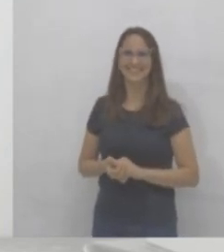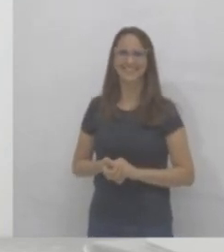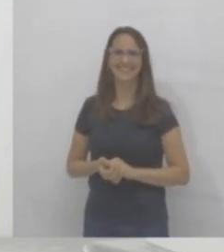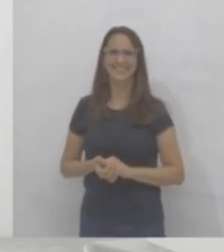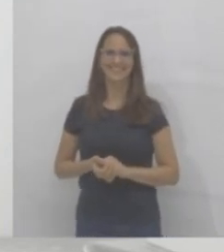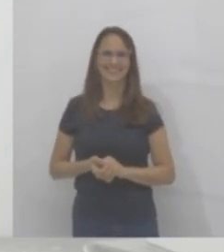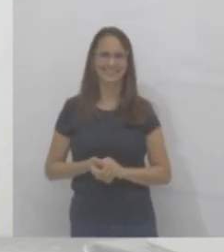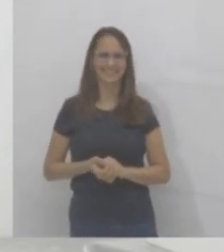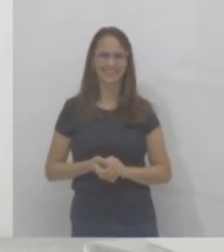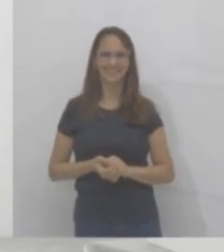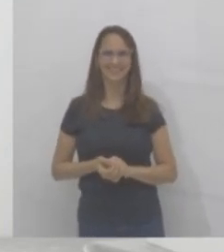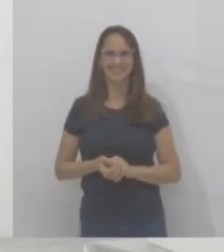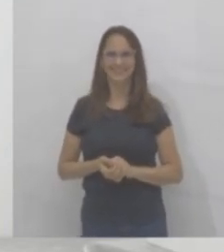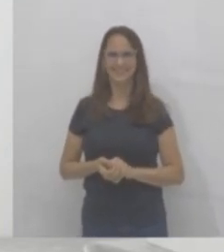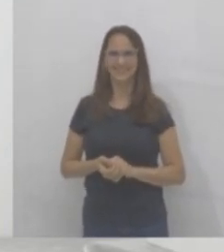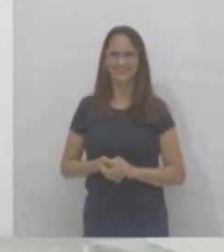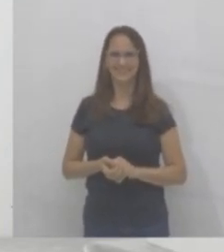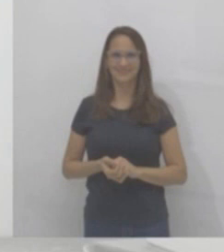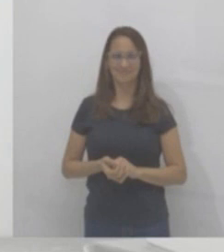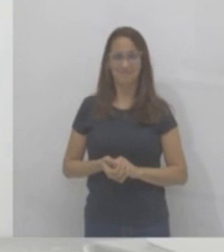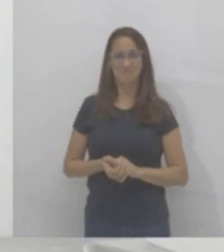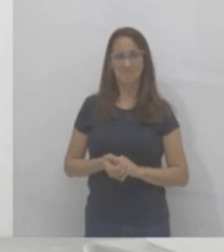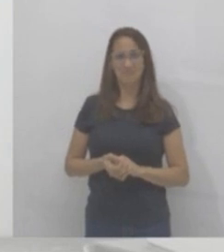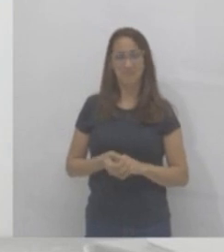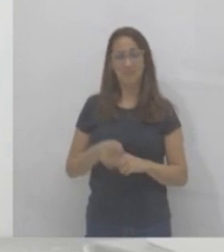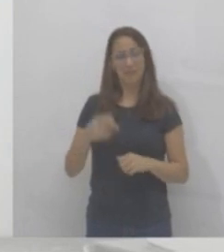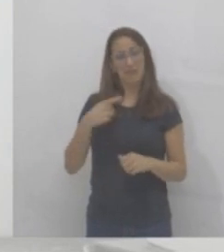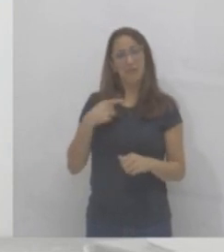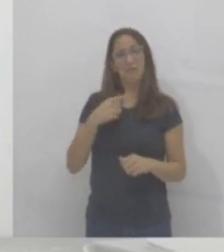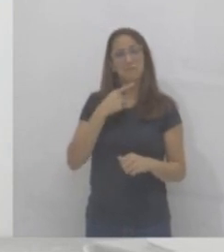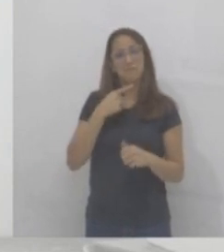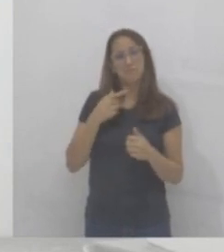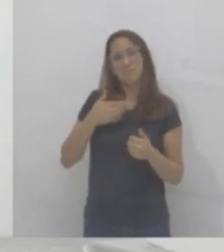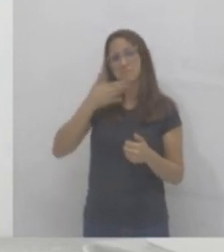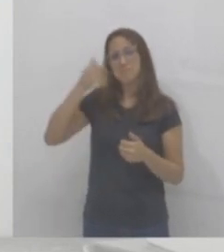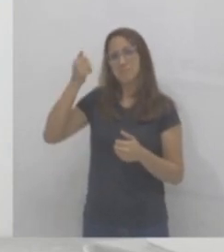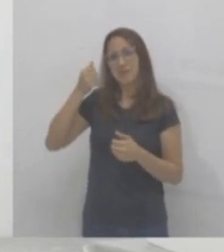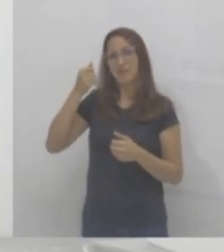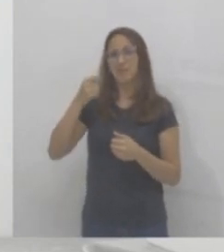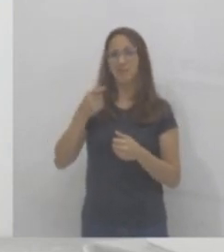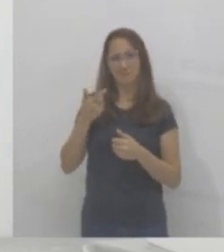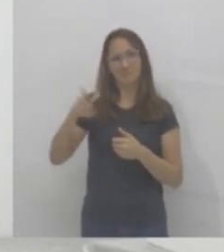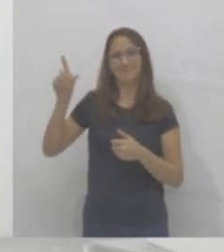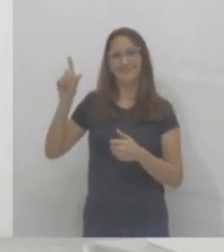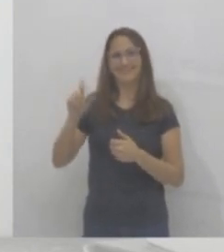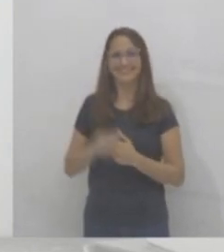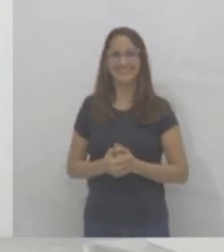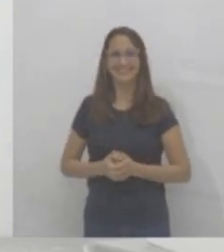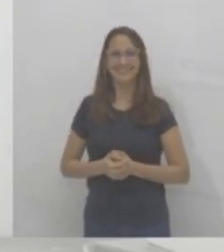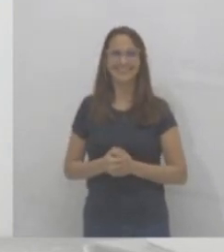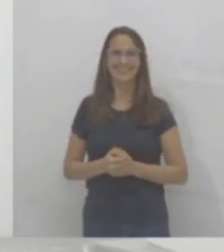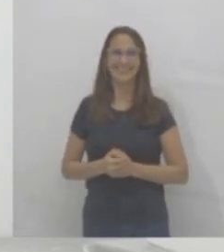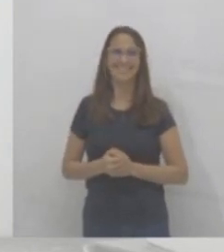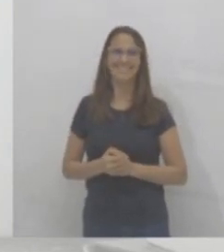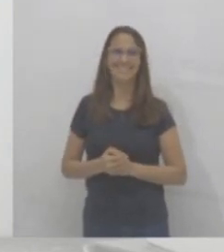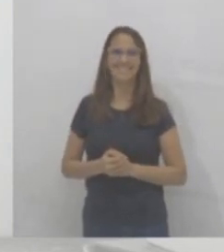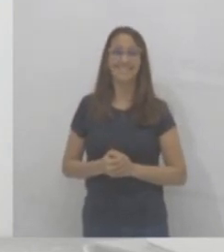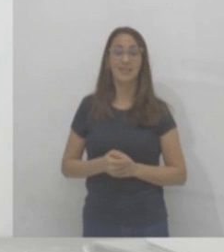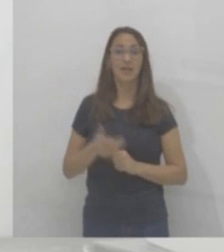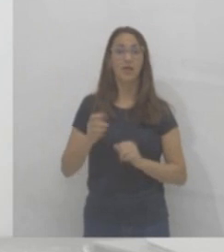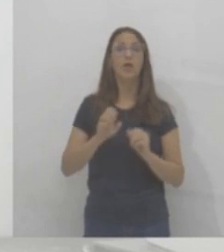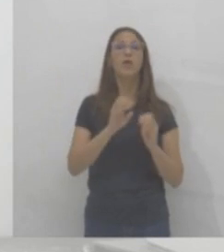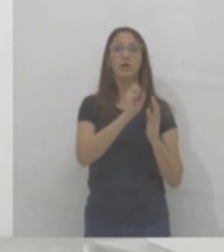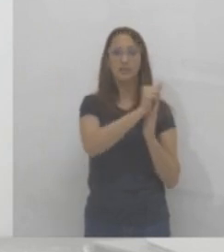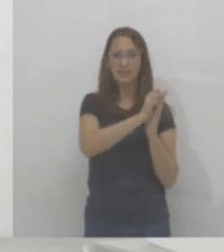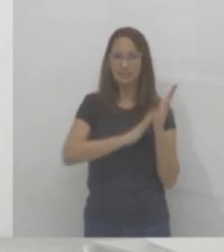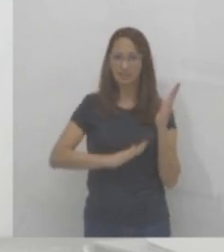pessoas resolve aí. Eu preferia comprar uma ratoeira mesmo, tá? Mas vamos lá. Continuando. Opa, aqui eu fiz um exercício já